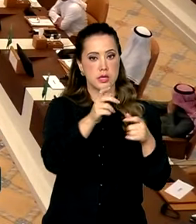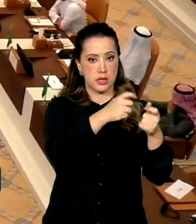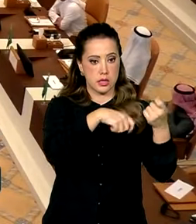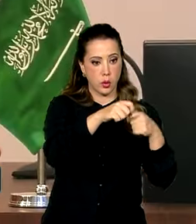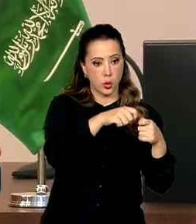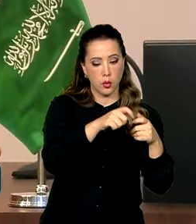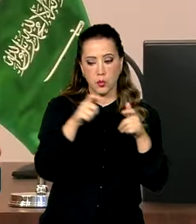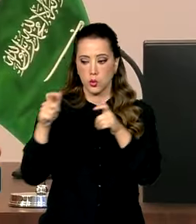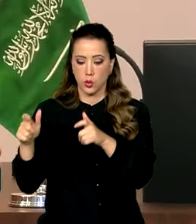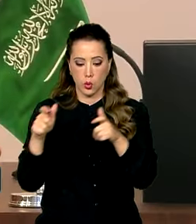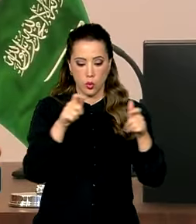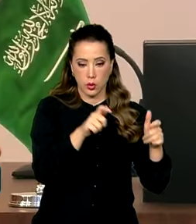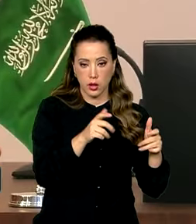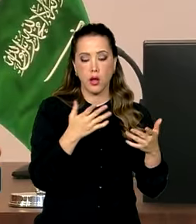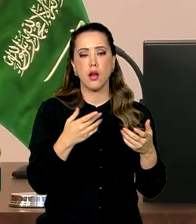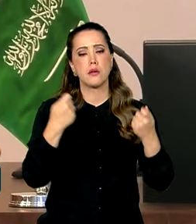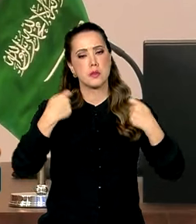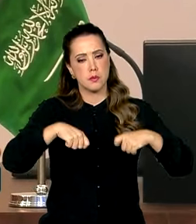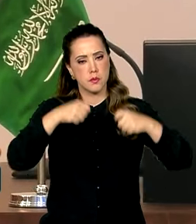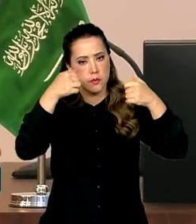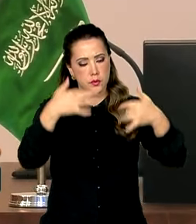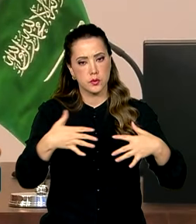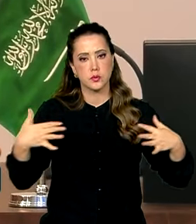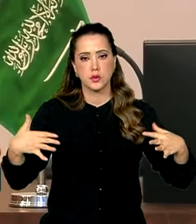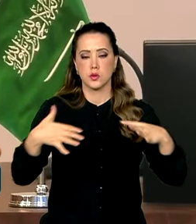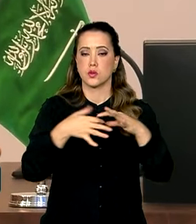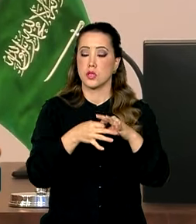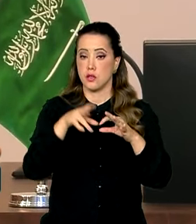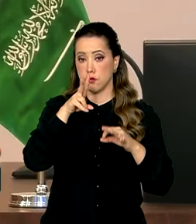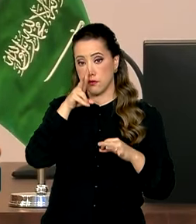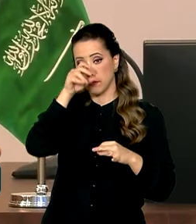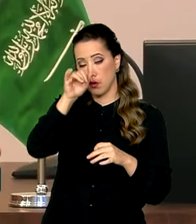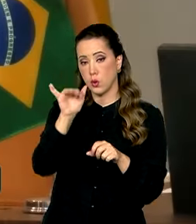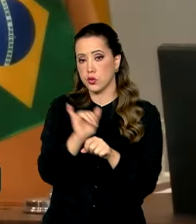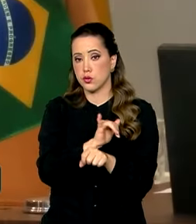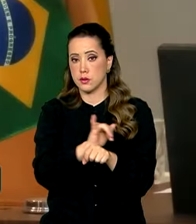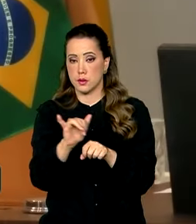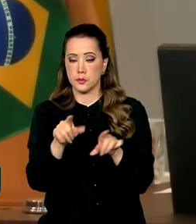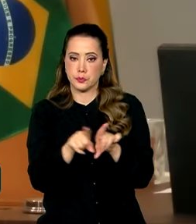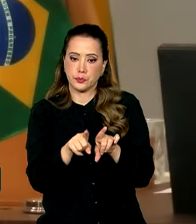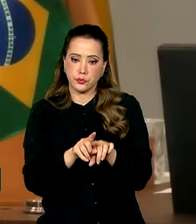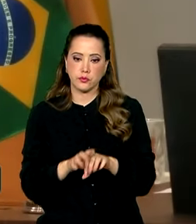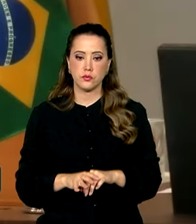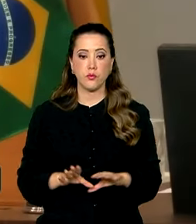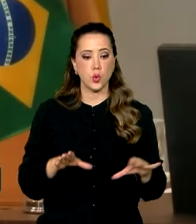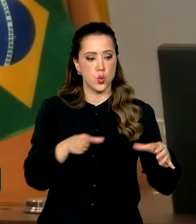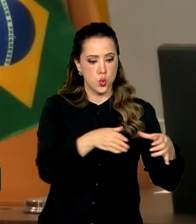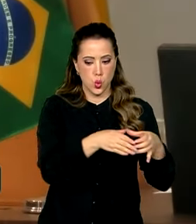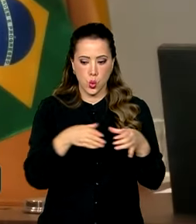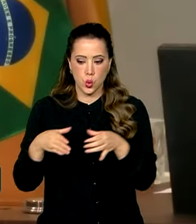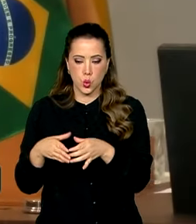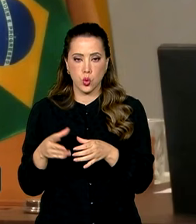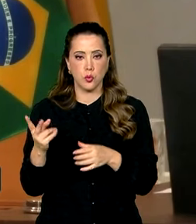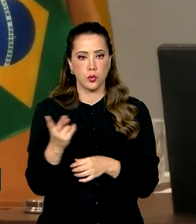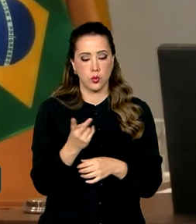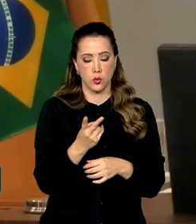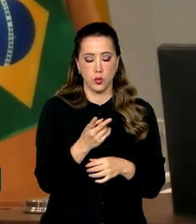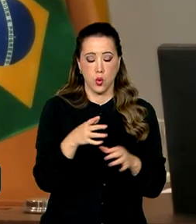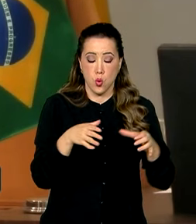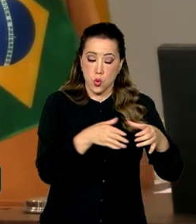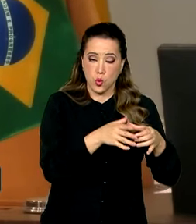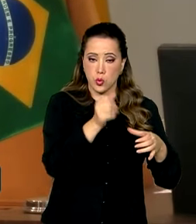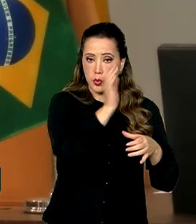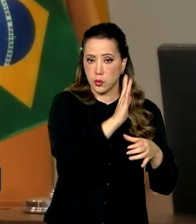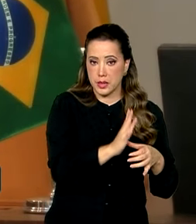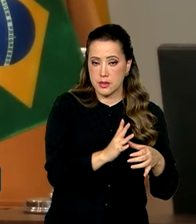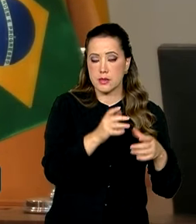suas regiões e defendeu uma parceria mais forte e estratégica. A comitiva brasileira ressaltou as